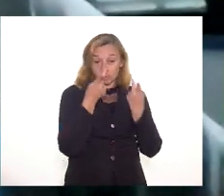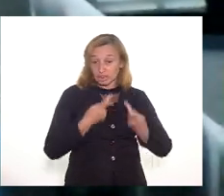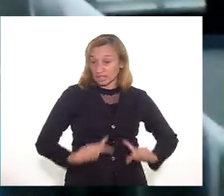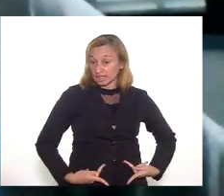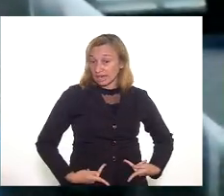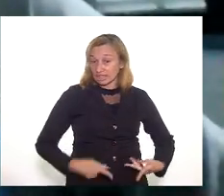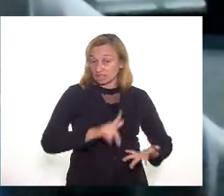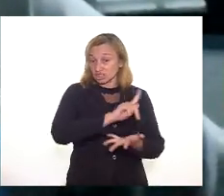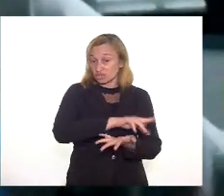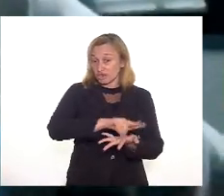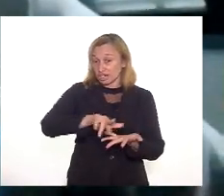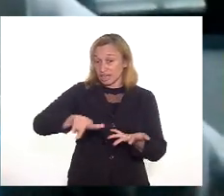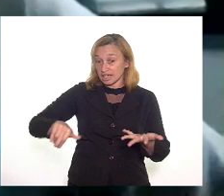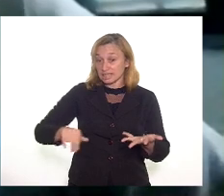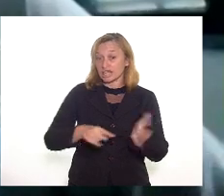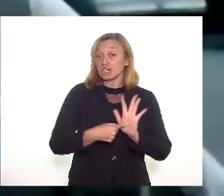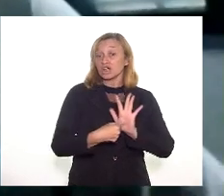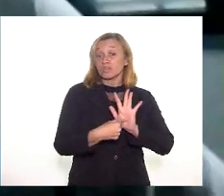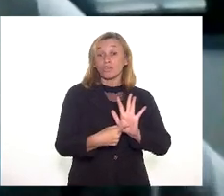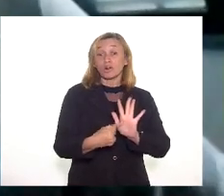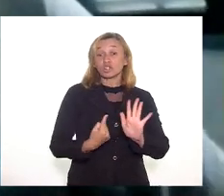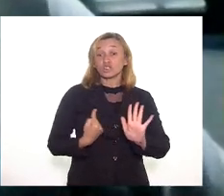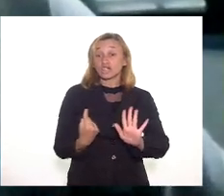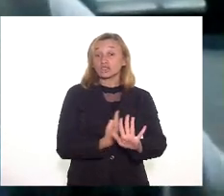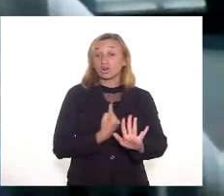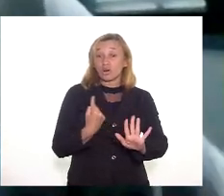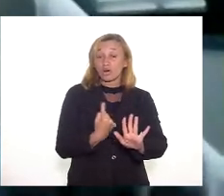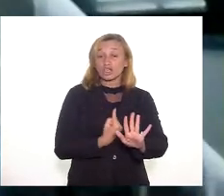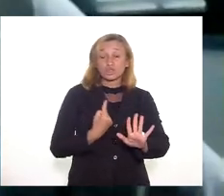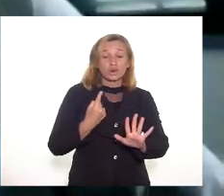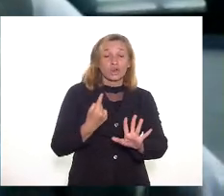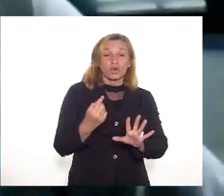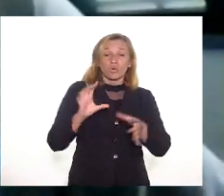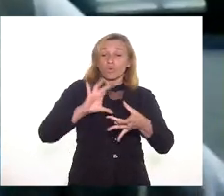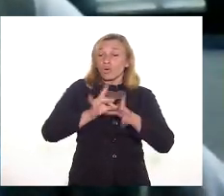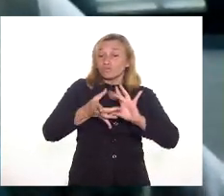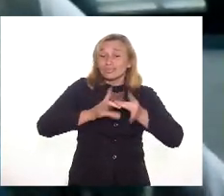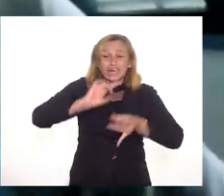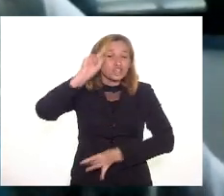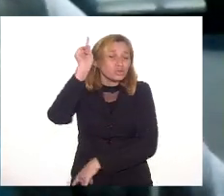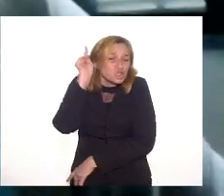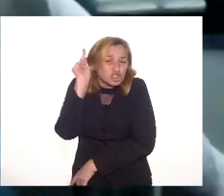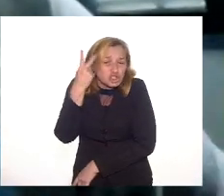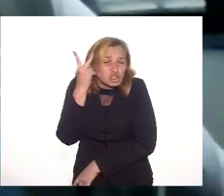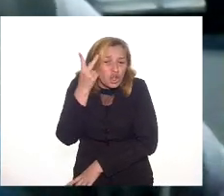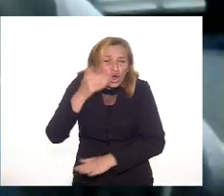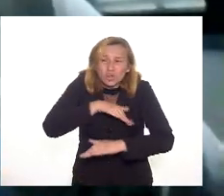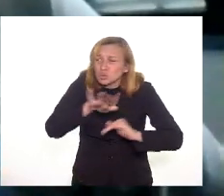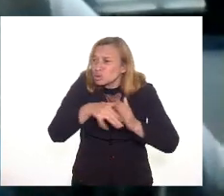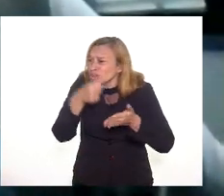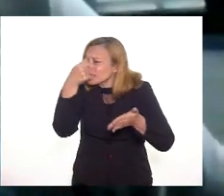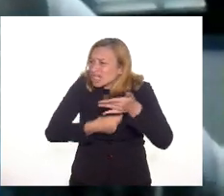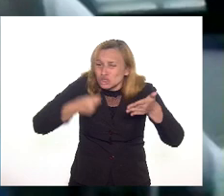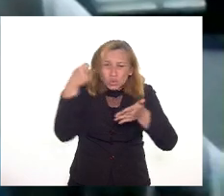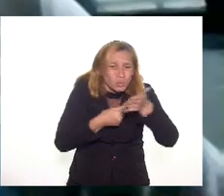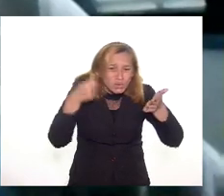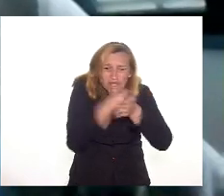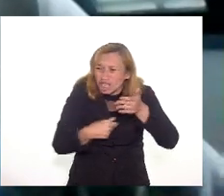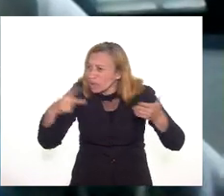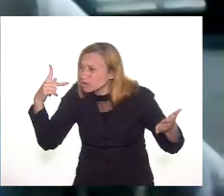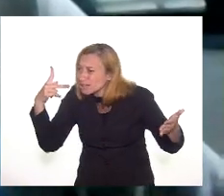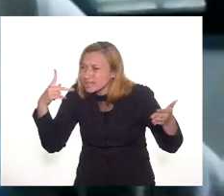diversidade nos traz um contexto histórico né todas as lutas que precederam